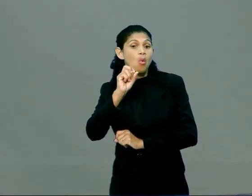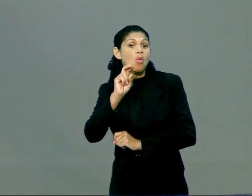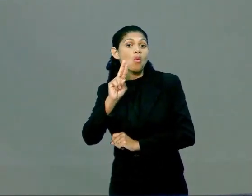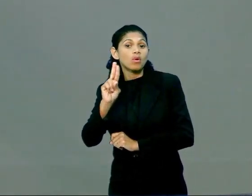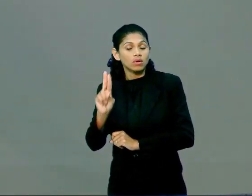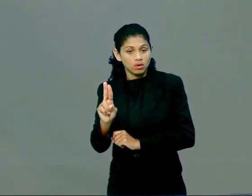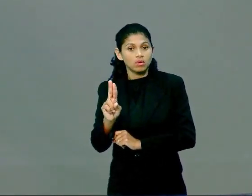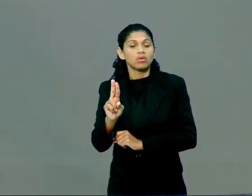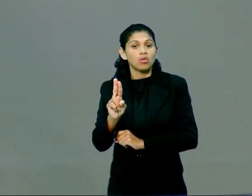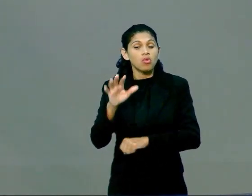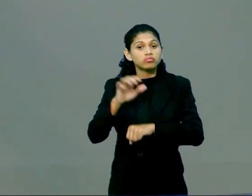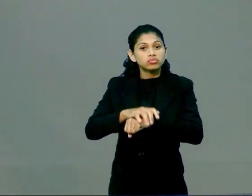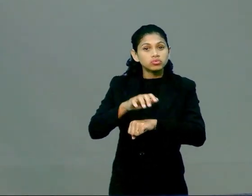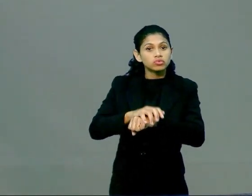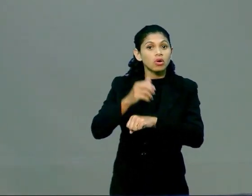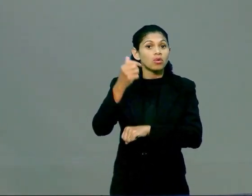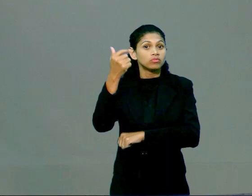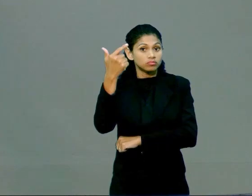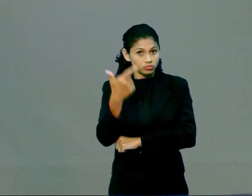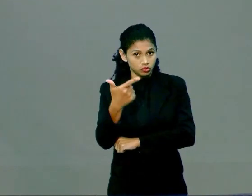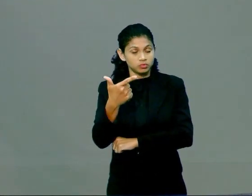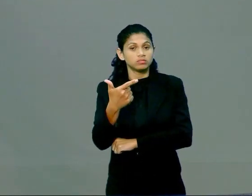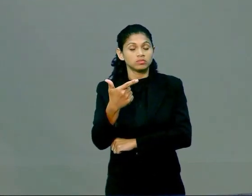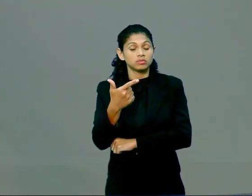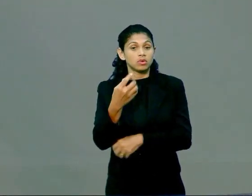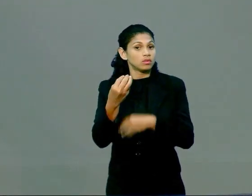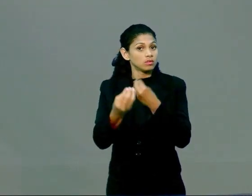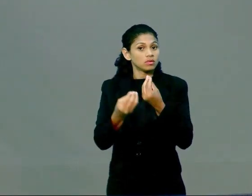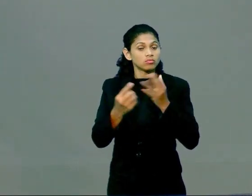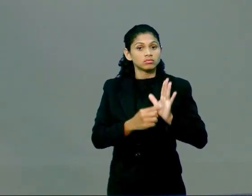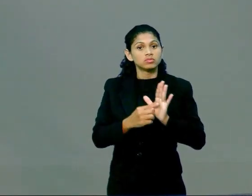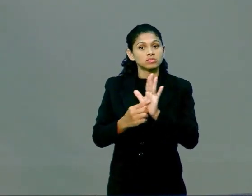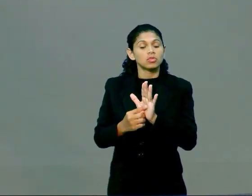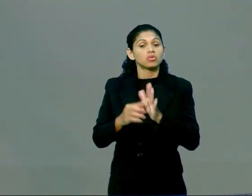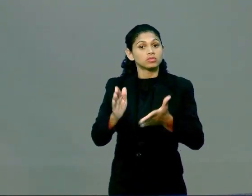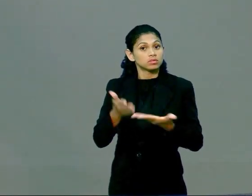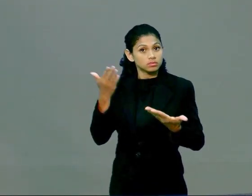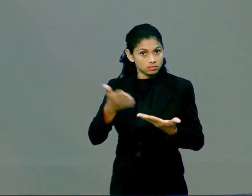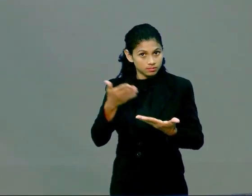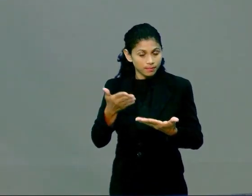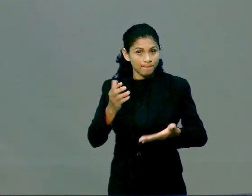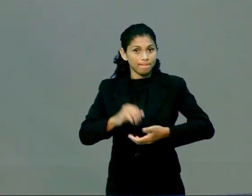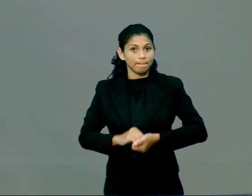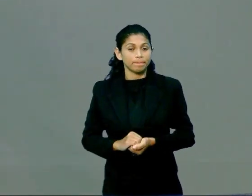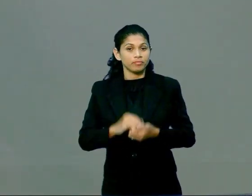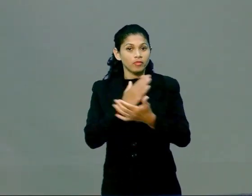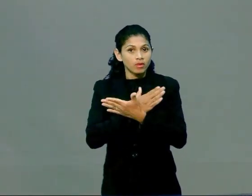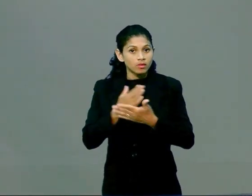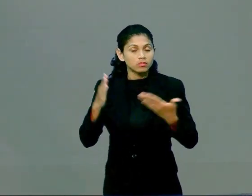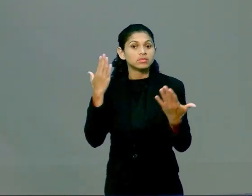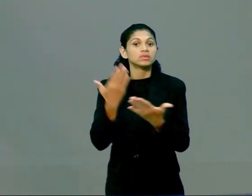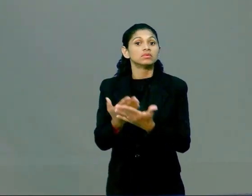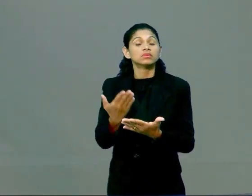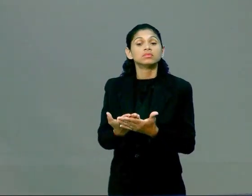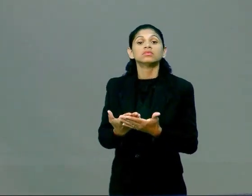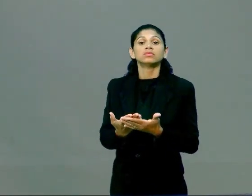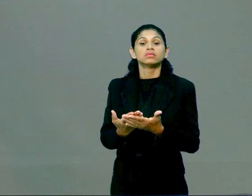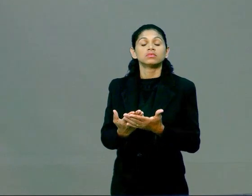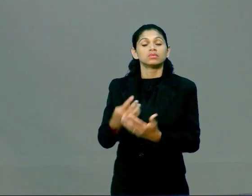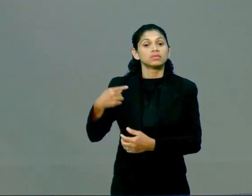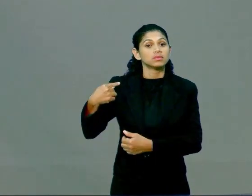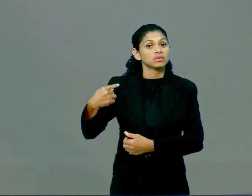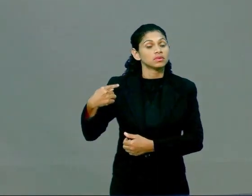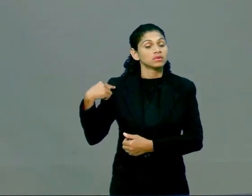como aparece no seu livro do Aprova Enem, ok? Vamos iniciar a nossa aula para que nós